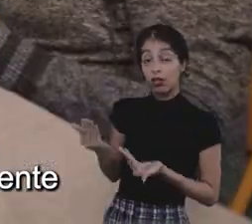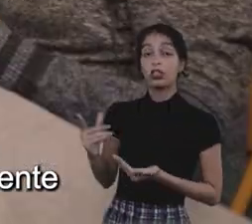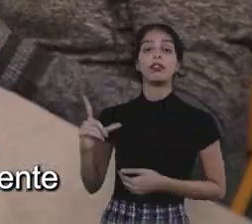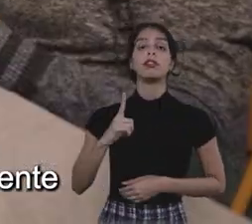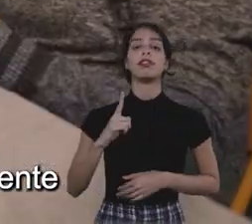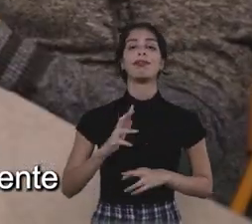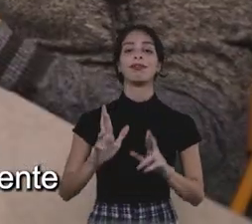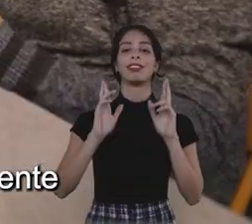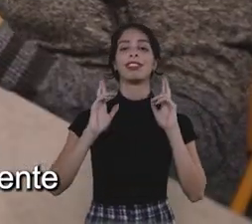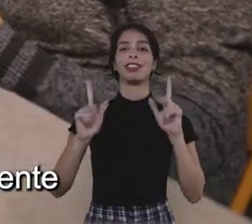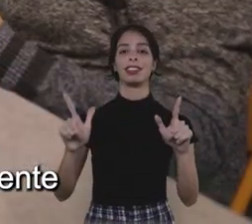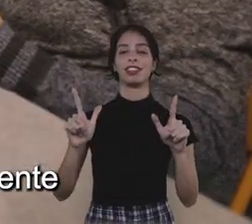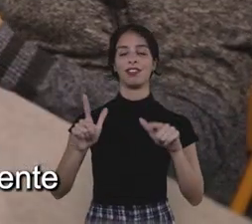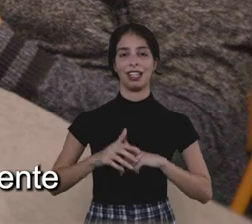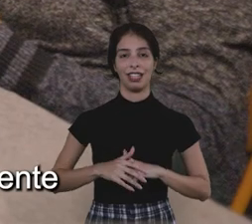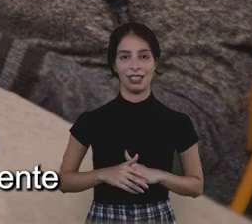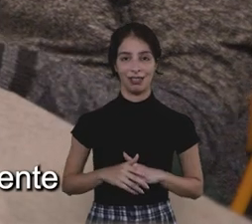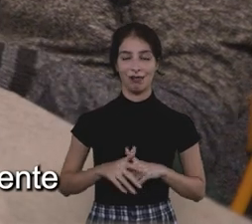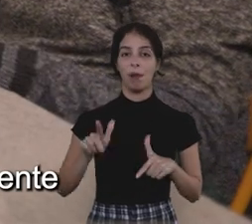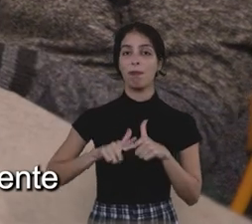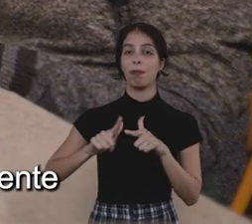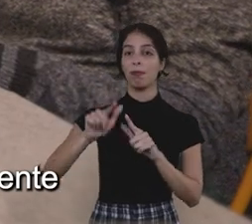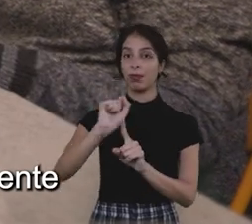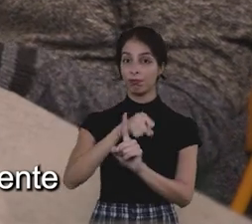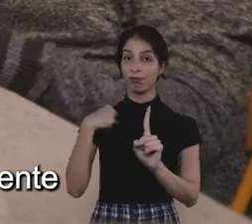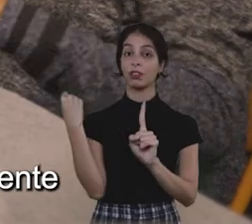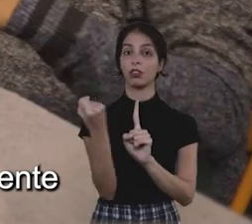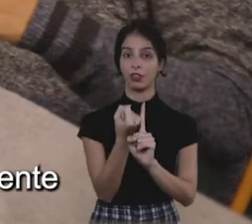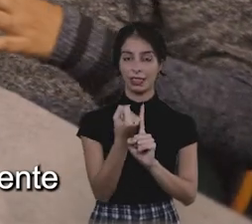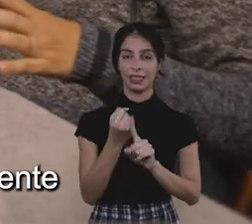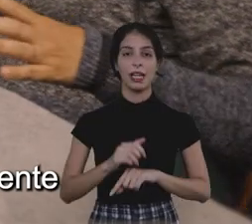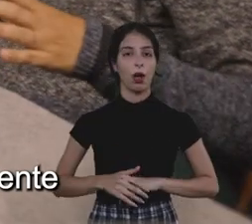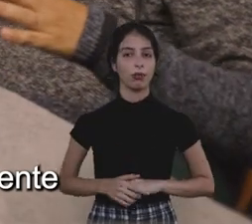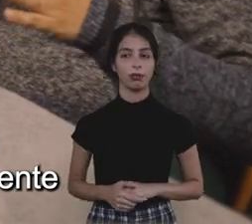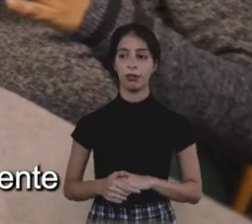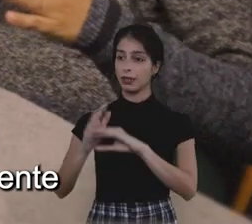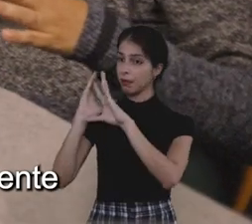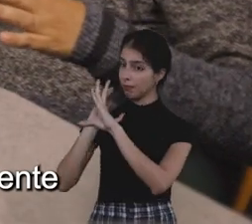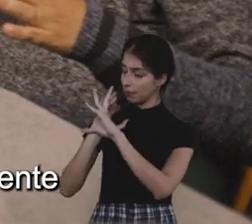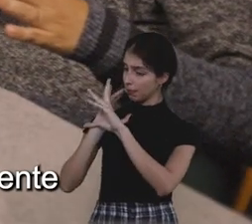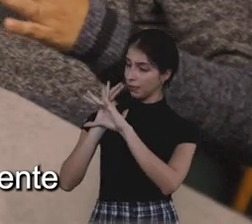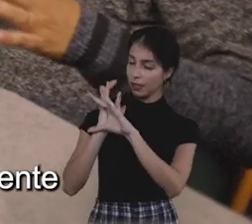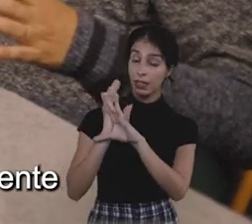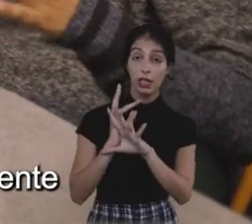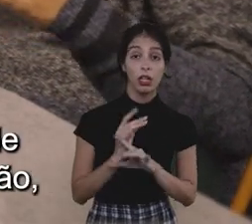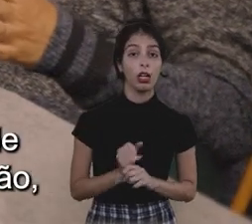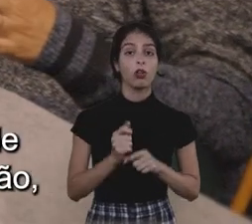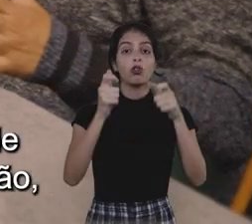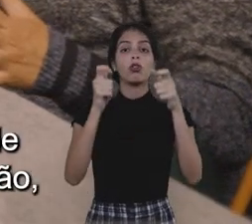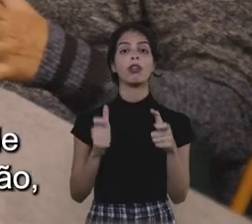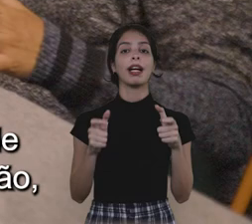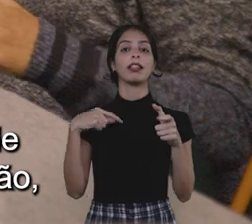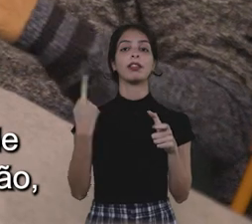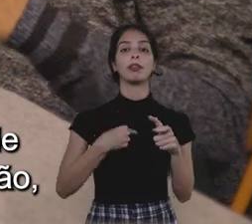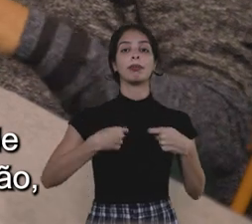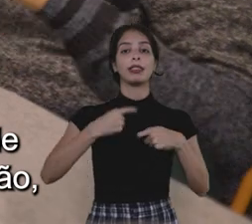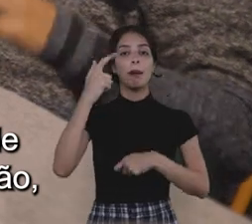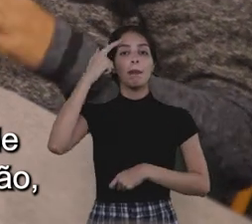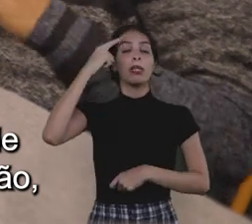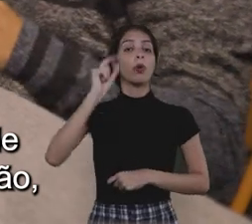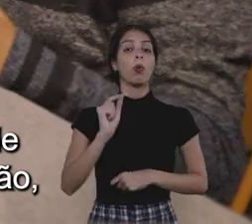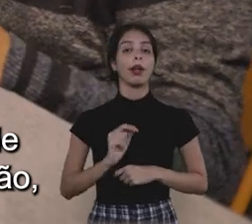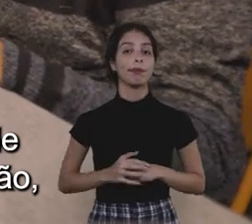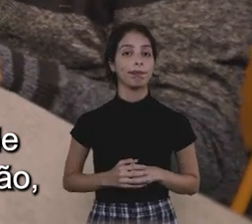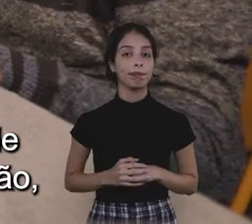interação social que eles estão recuperando muito aos poucos pós pandemia Então tudo isso é uma é um ambiente que a gente pensa assim gente tem